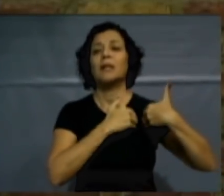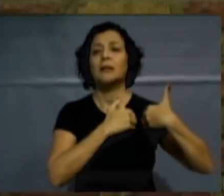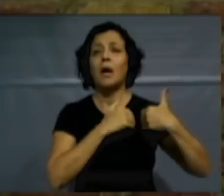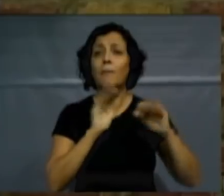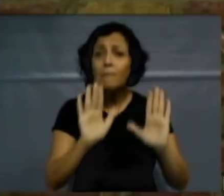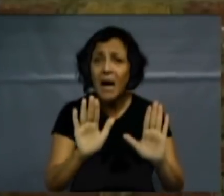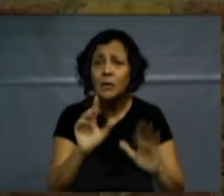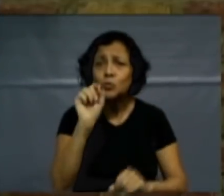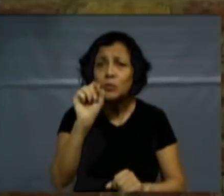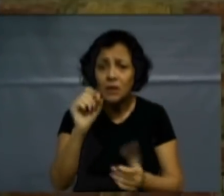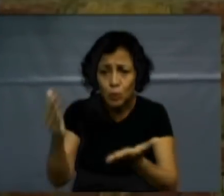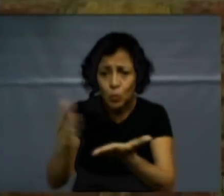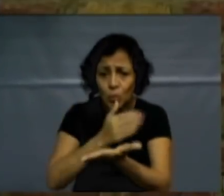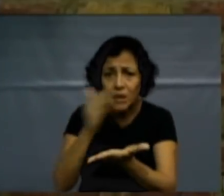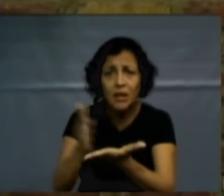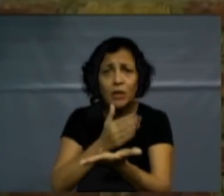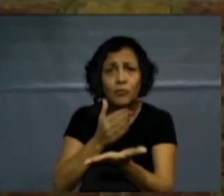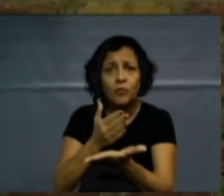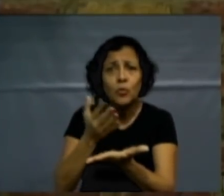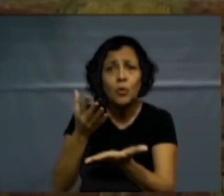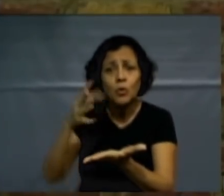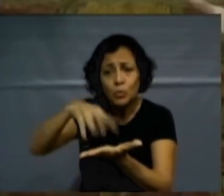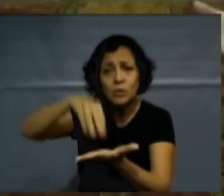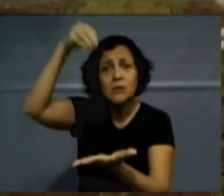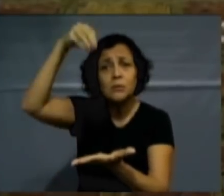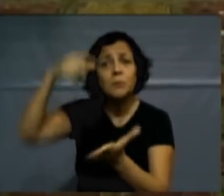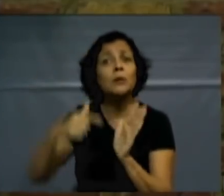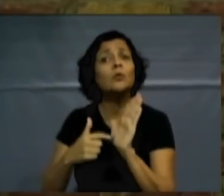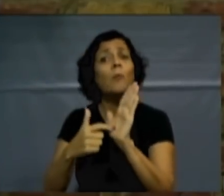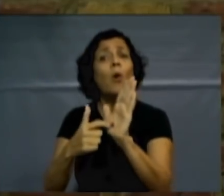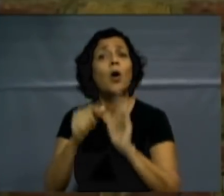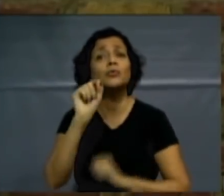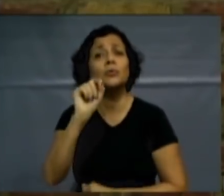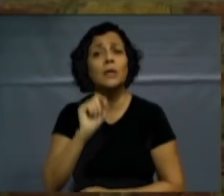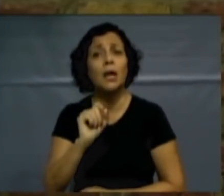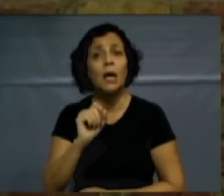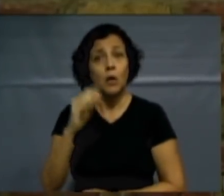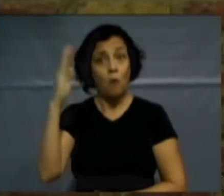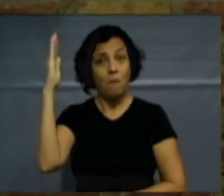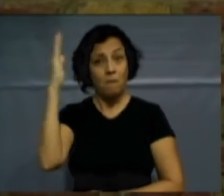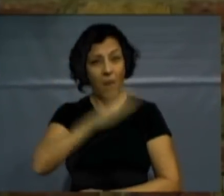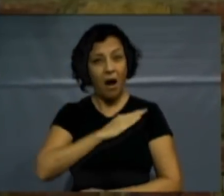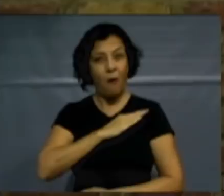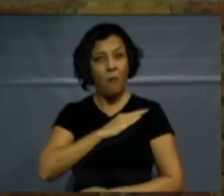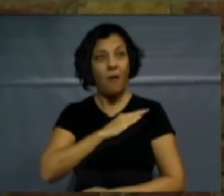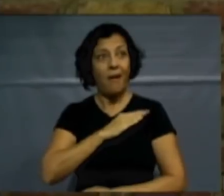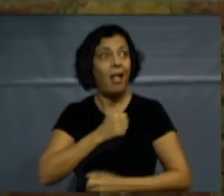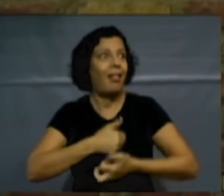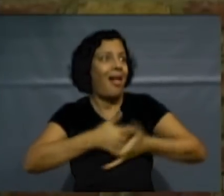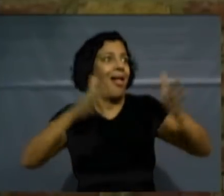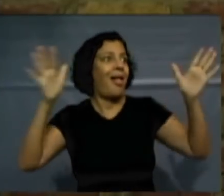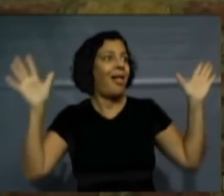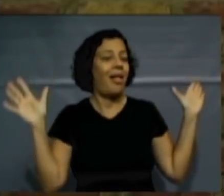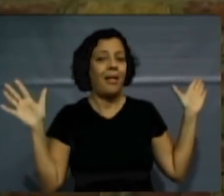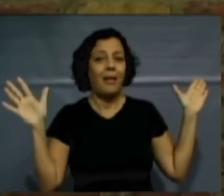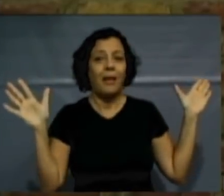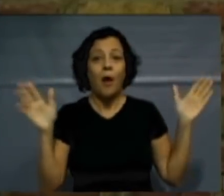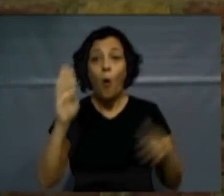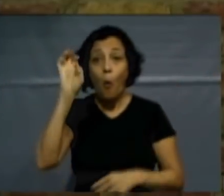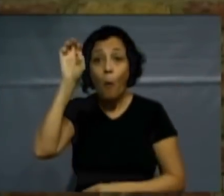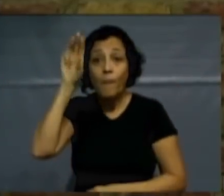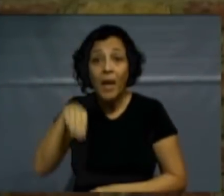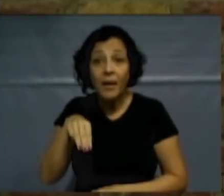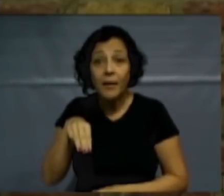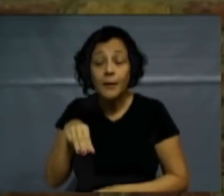livro dos Espíritos? Que o mal é ousado e o bem é tímido. Então, no Brasil, nós temos 2 estatísticas que têm que servir de alerta